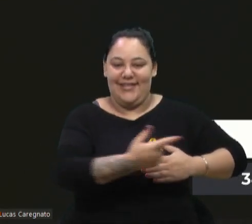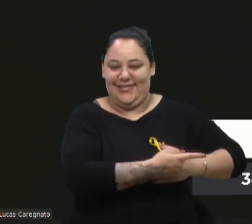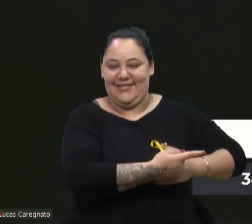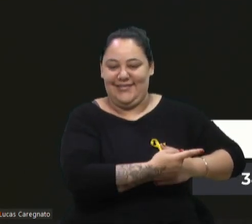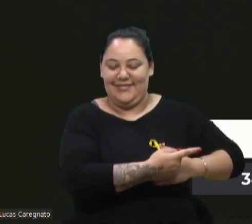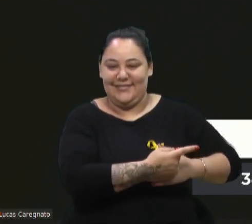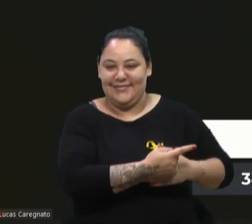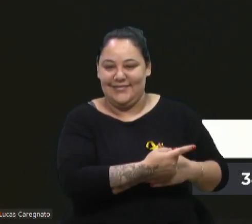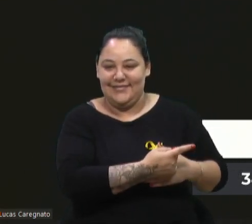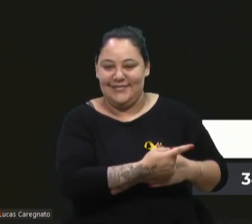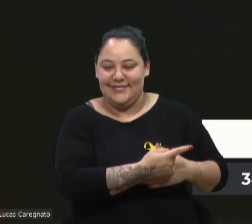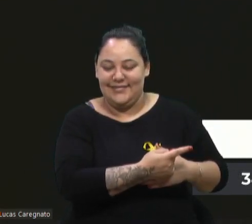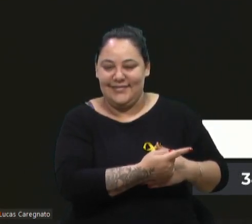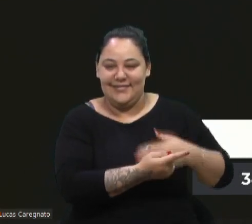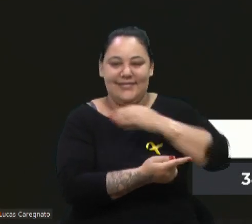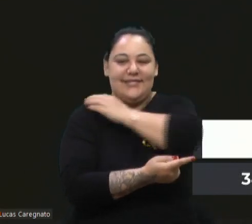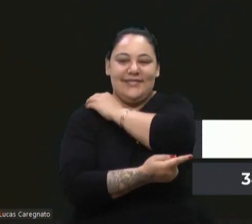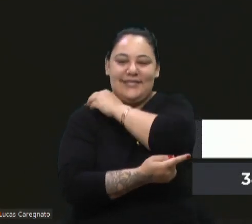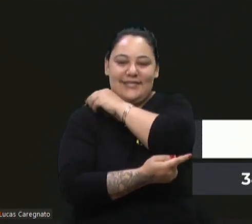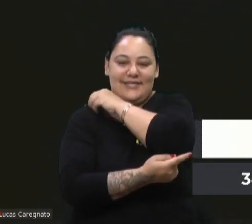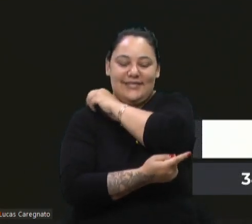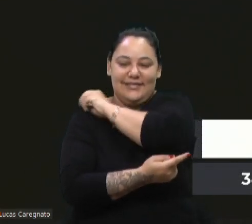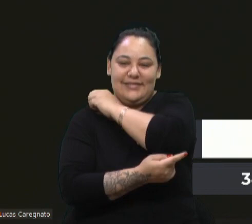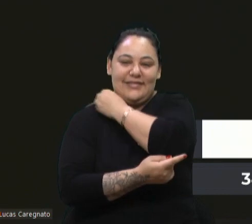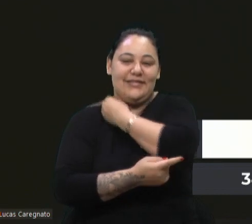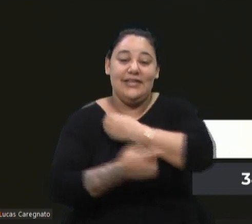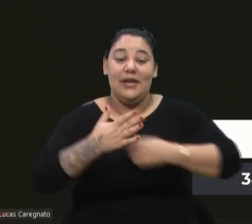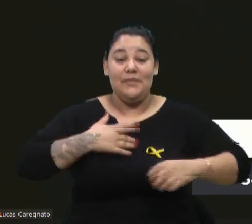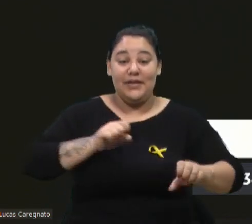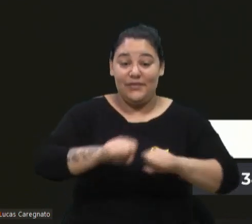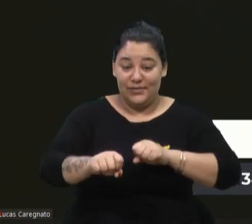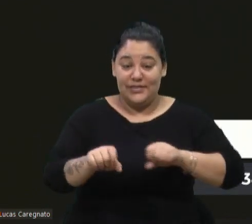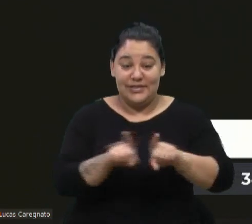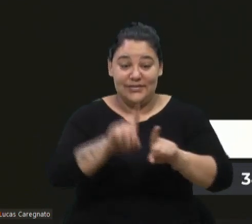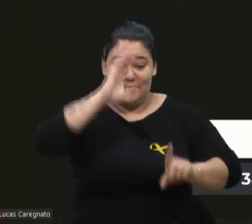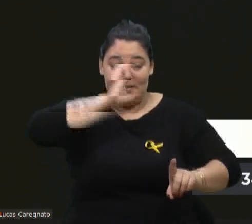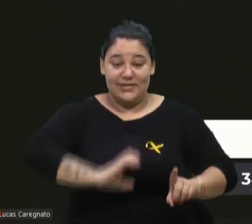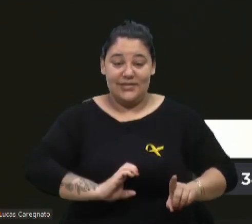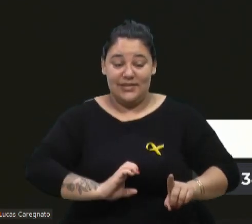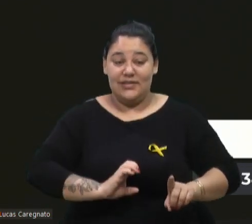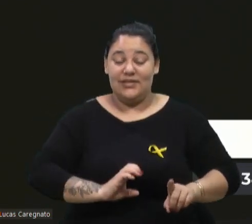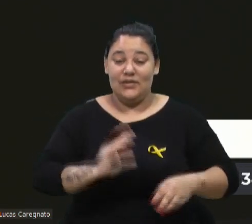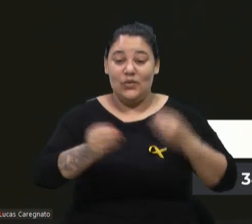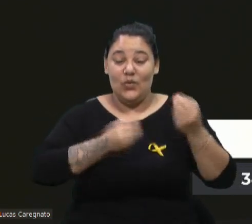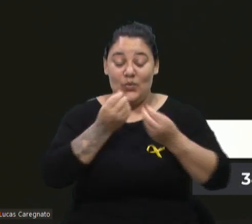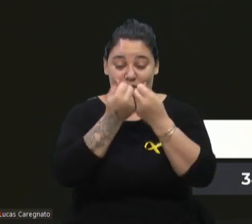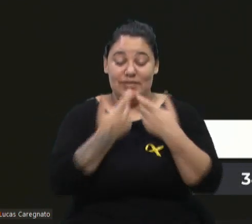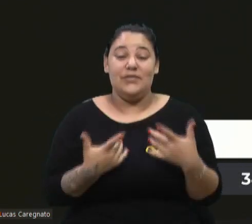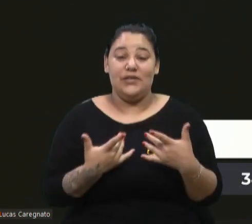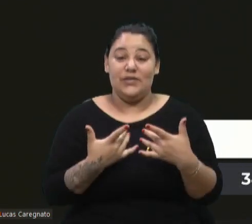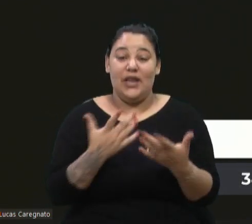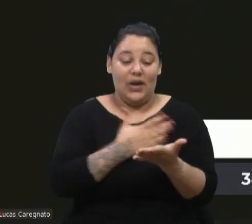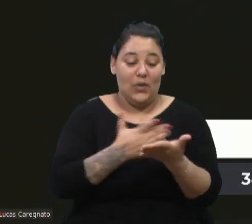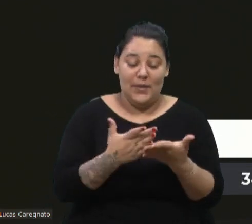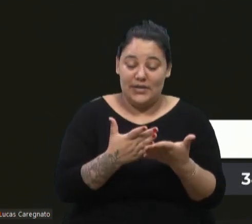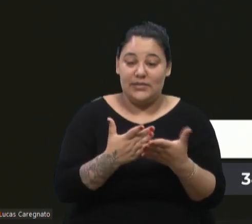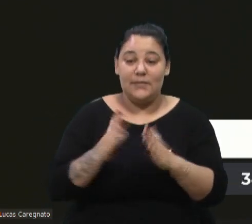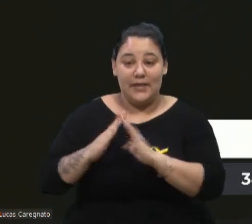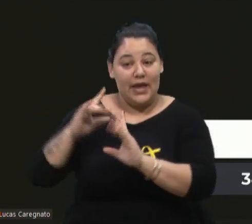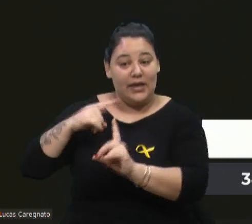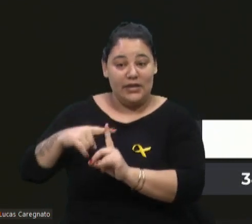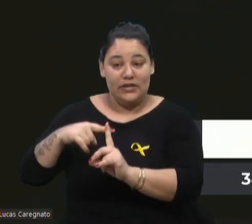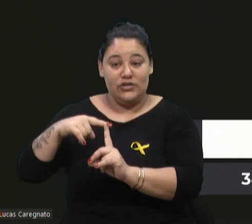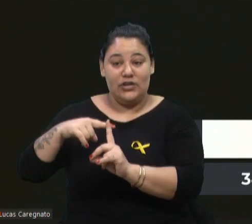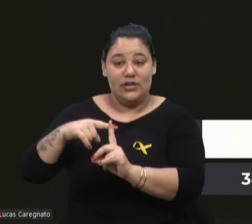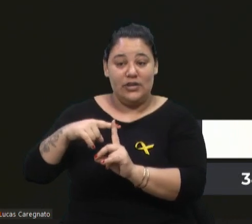E a minha militância, a minha formação cidadã, como eu coloco, ela inicia na Igreja Católica,